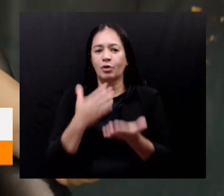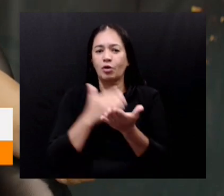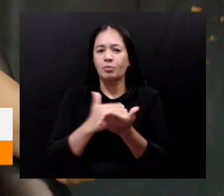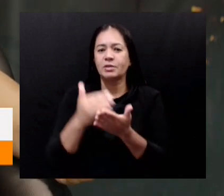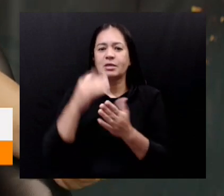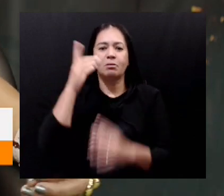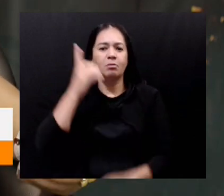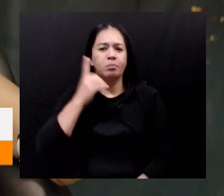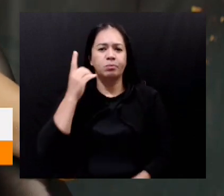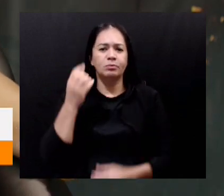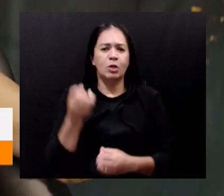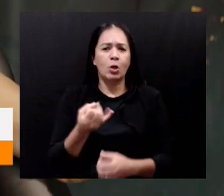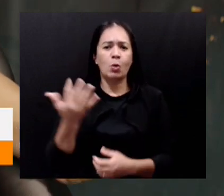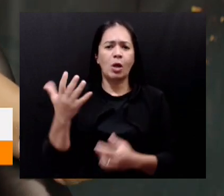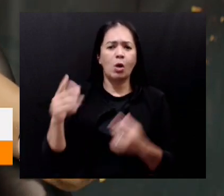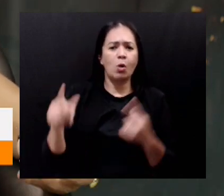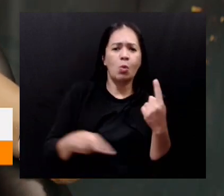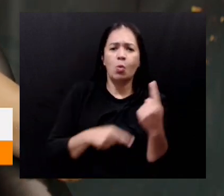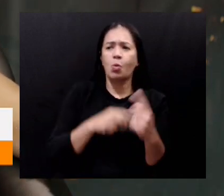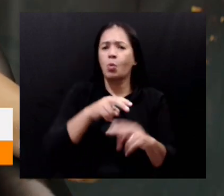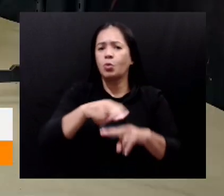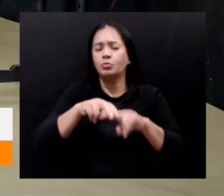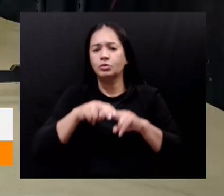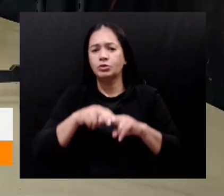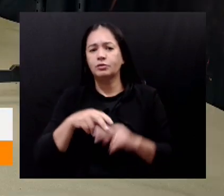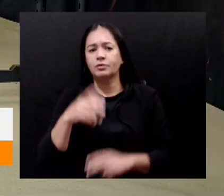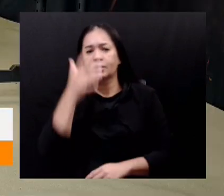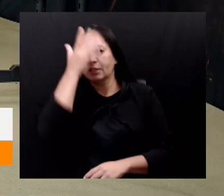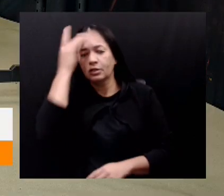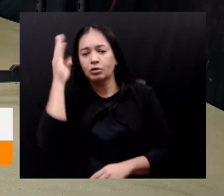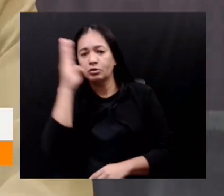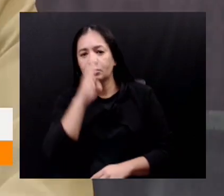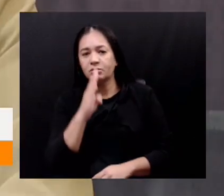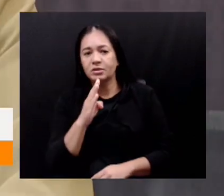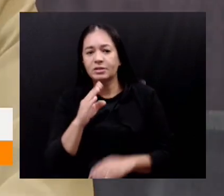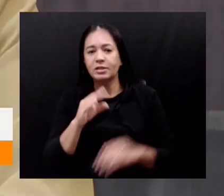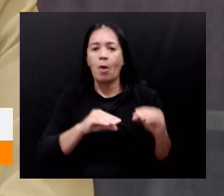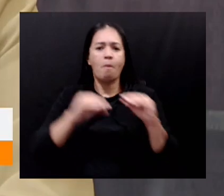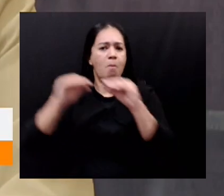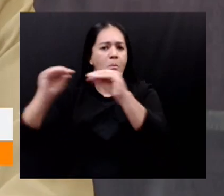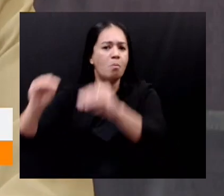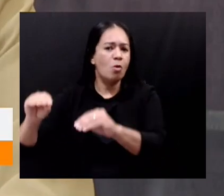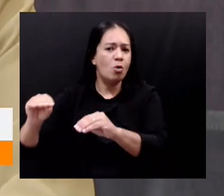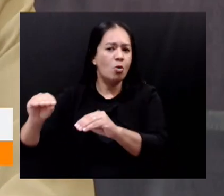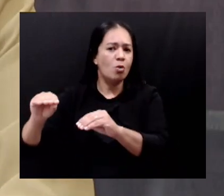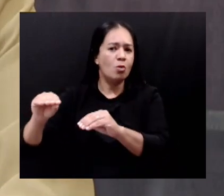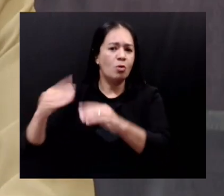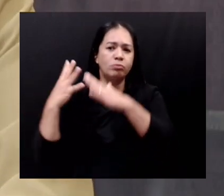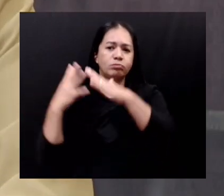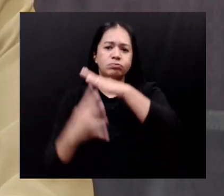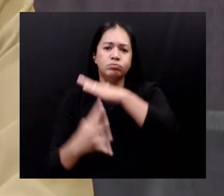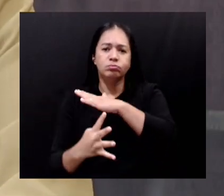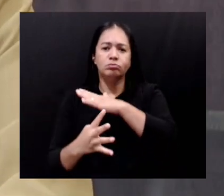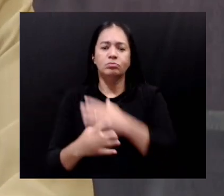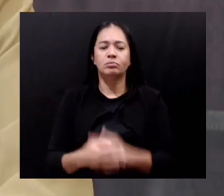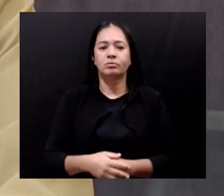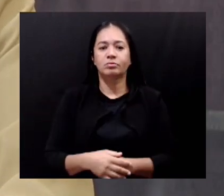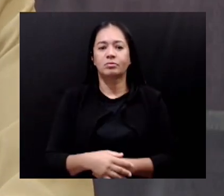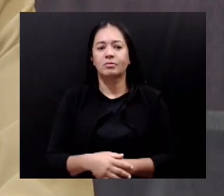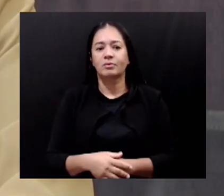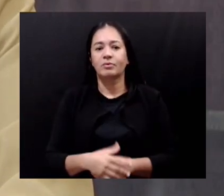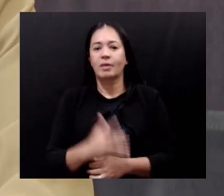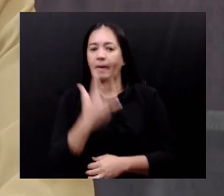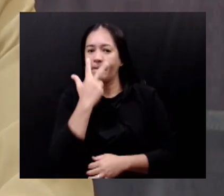motivos levam os brasileiros a imigrar? Aquilo que me parece é sempre uma busca de uma vida